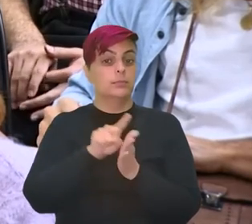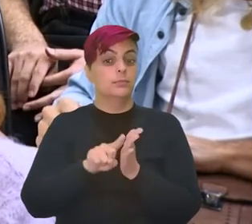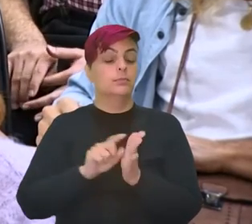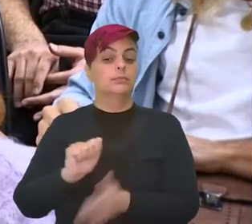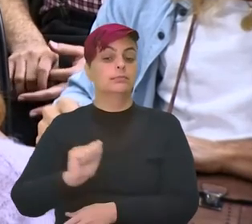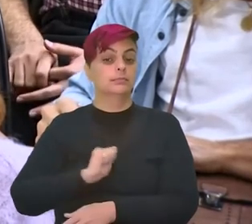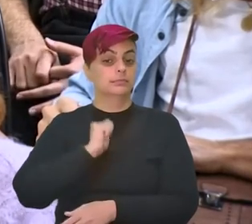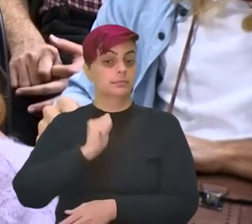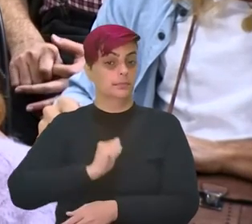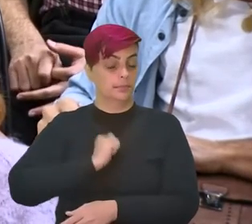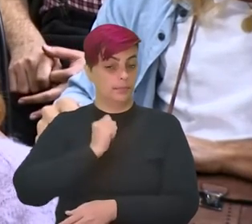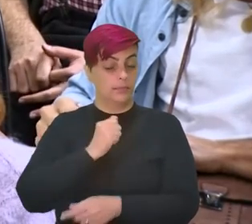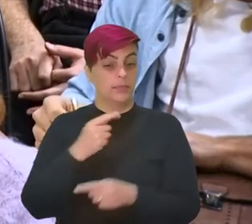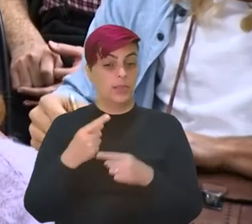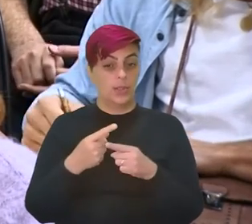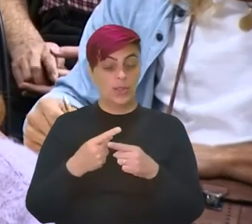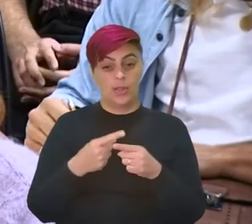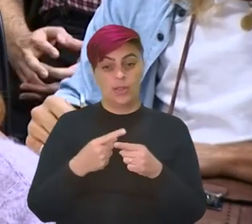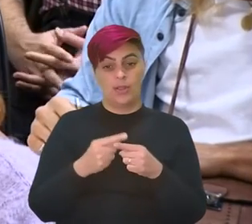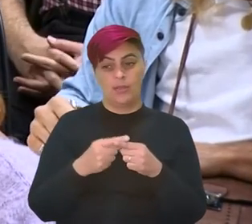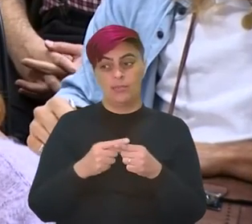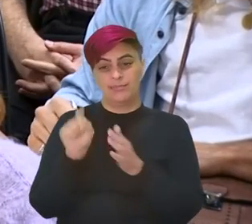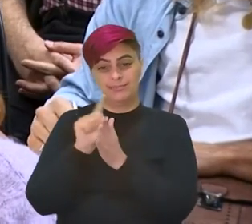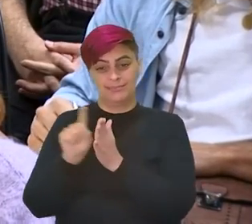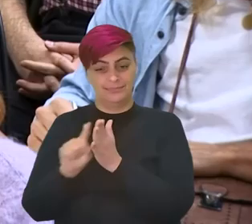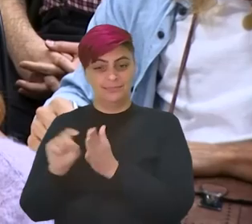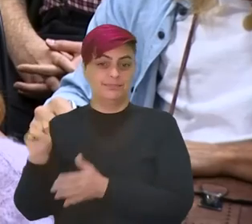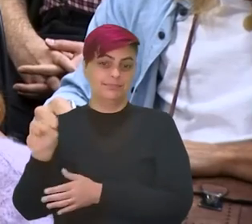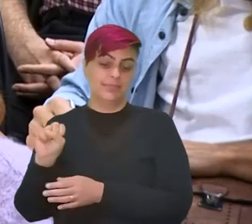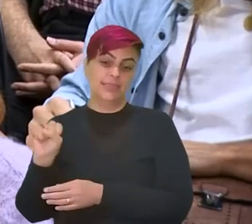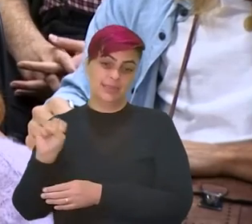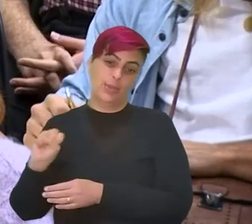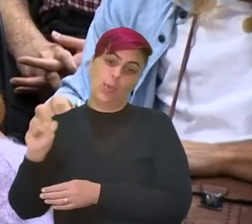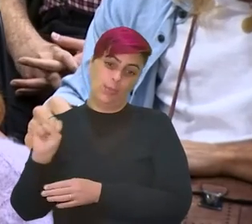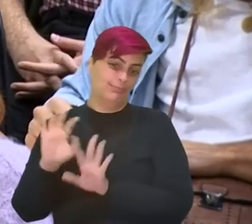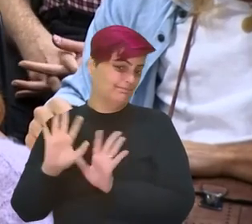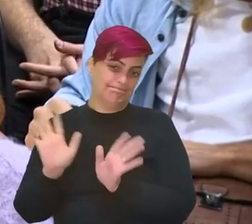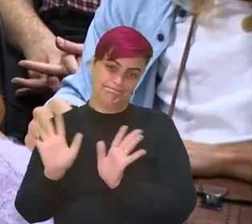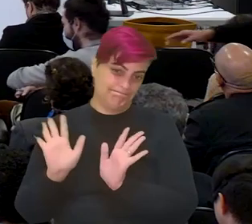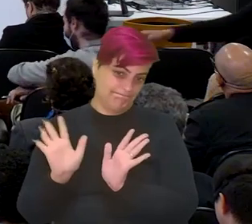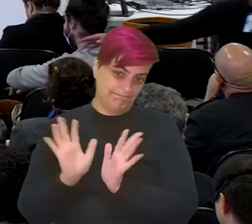E se começa na antropologia, porque acho que na sociologia ainda não. Não.